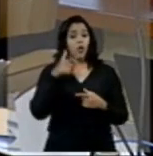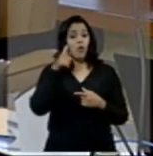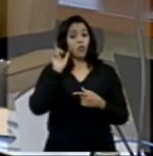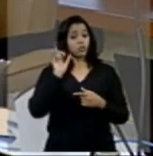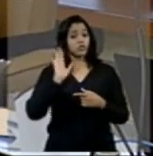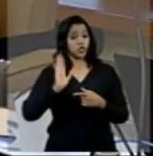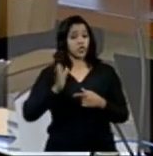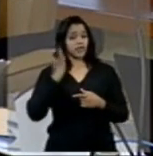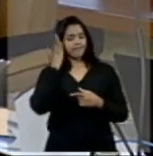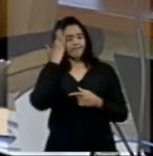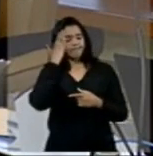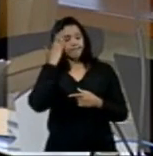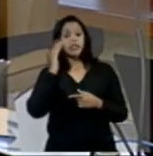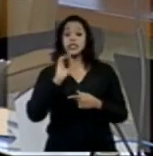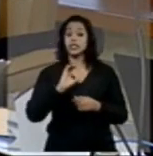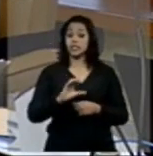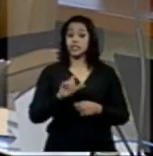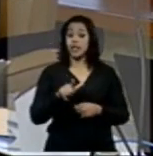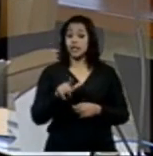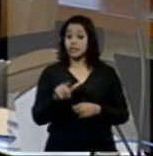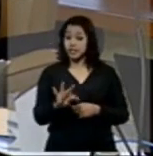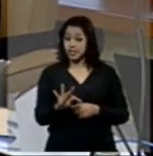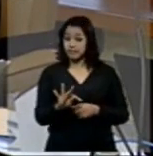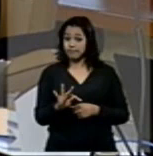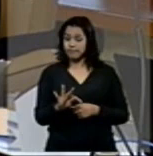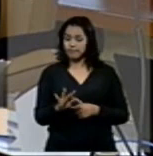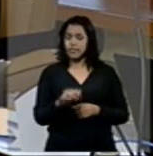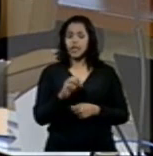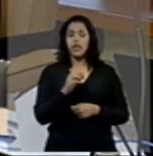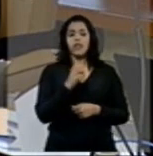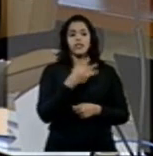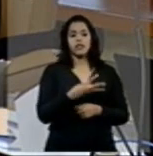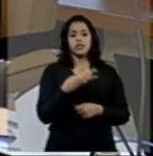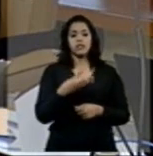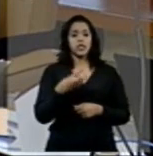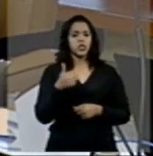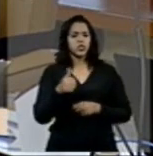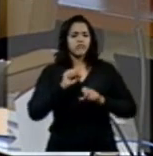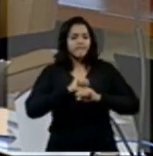ontem. E a CLT, para a enunciação 331,